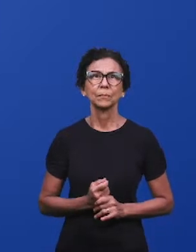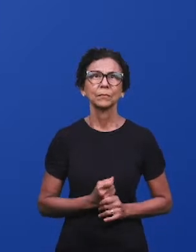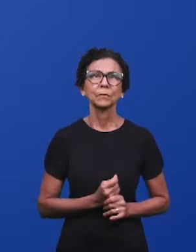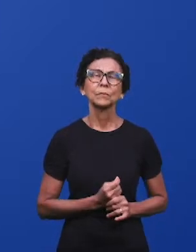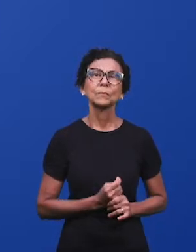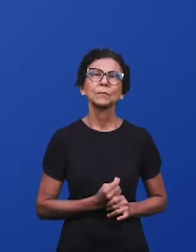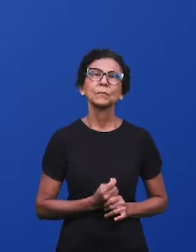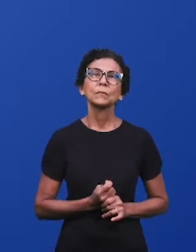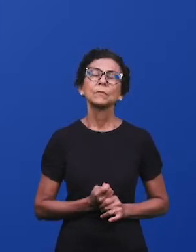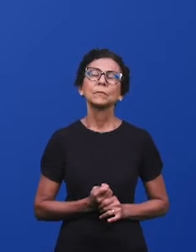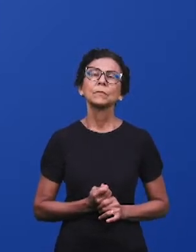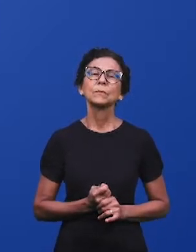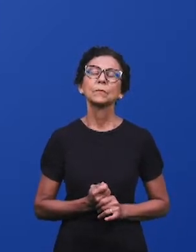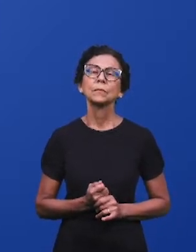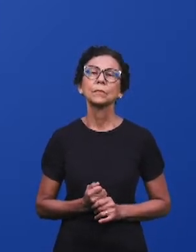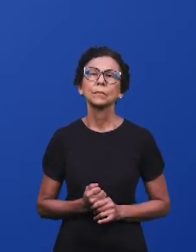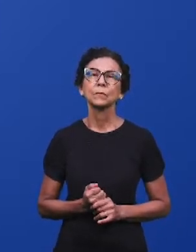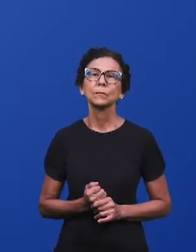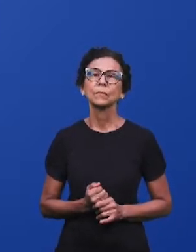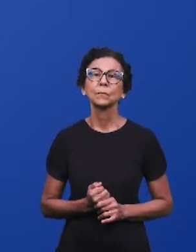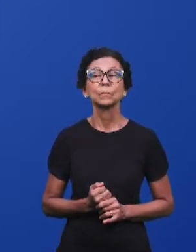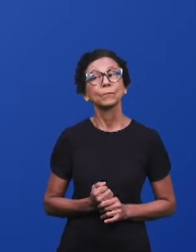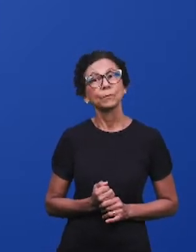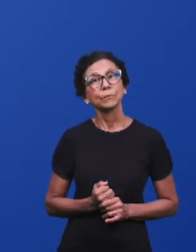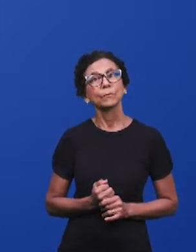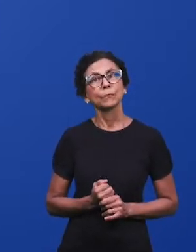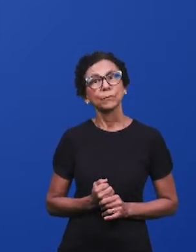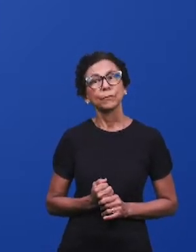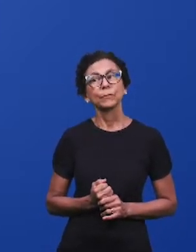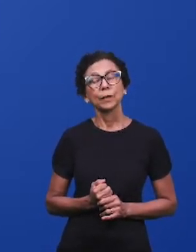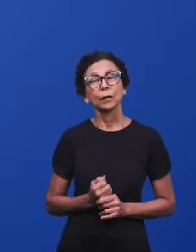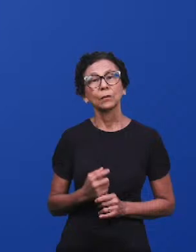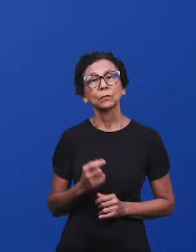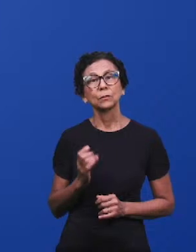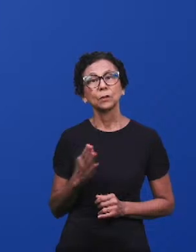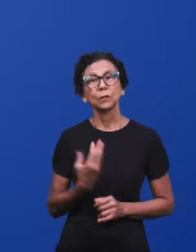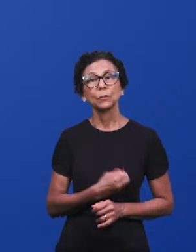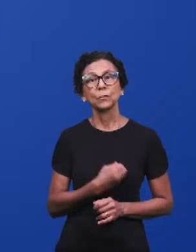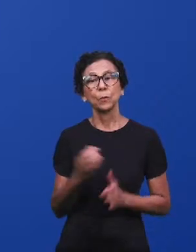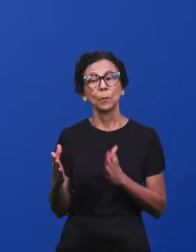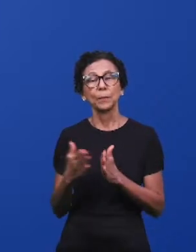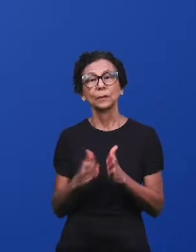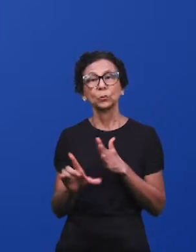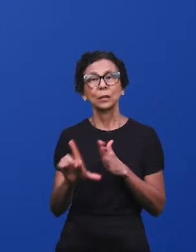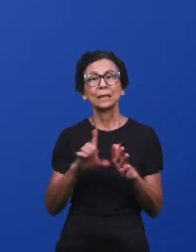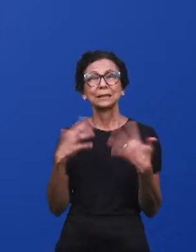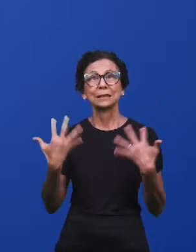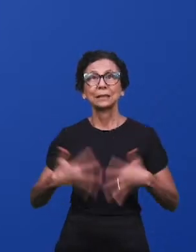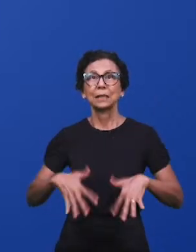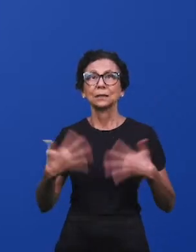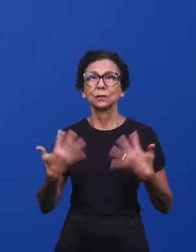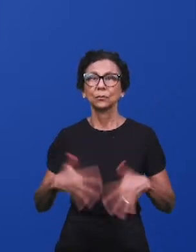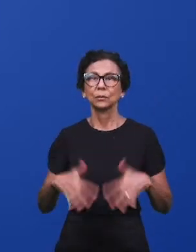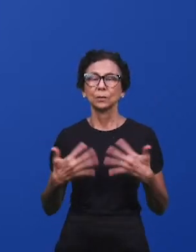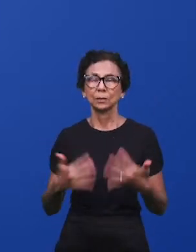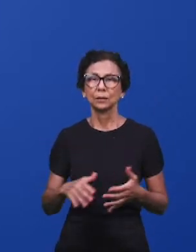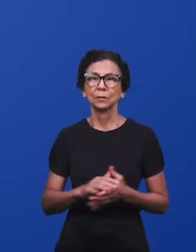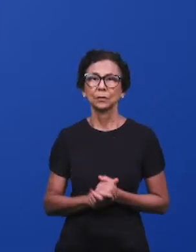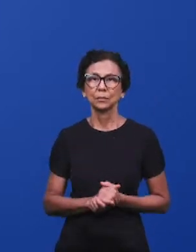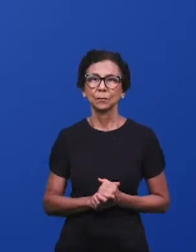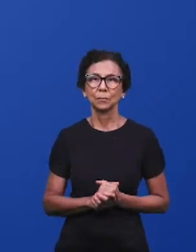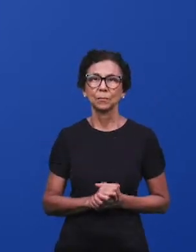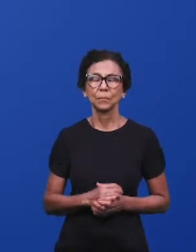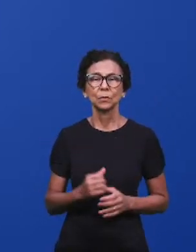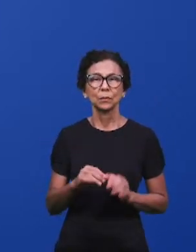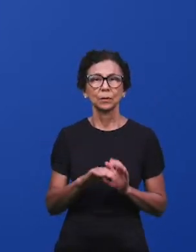nós estamos vivendo o período chamado pré-tribulação? Então, nós podemos citar os versículos 6 e 7 de Mateus capítulo 24, que diz